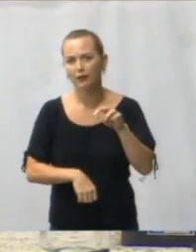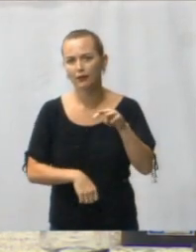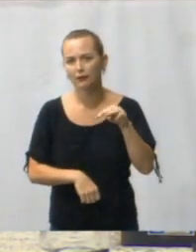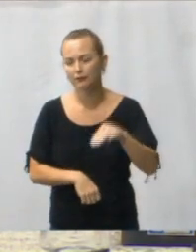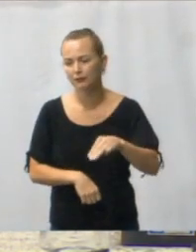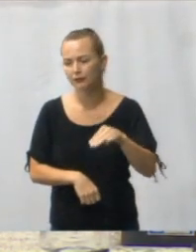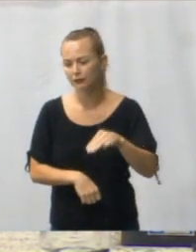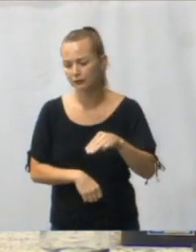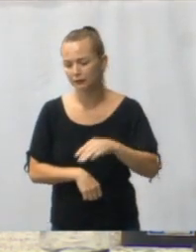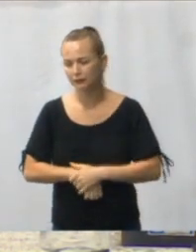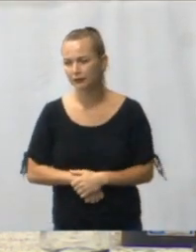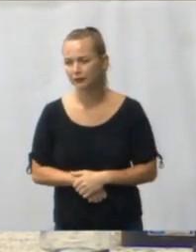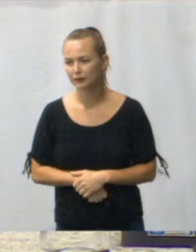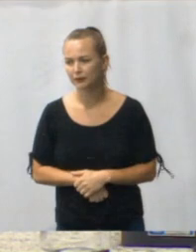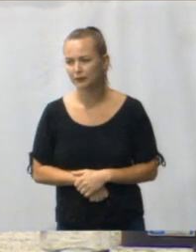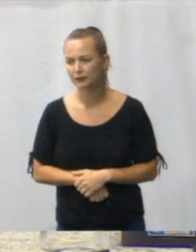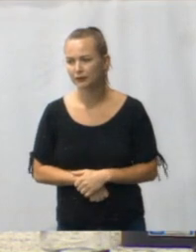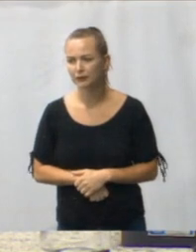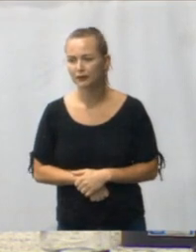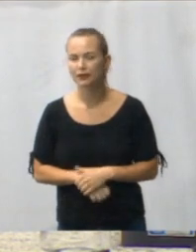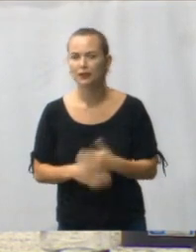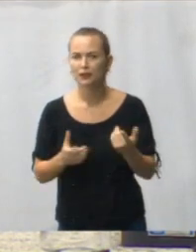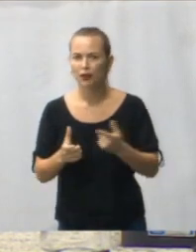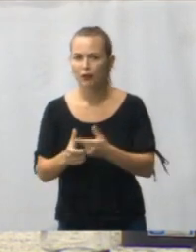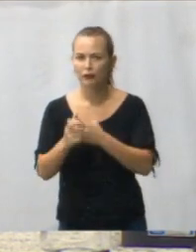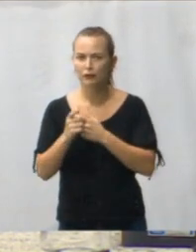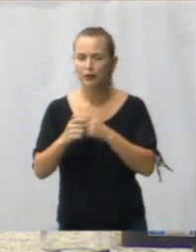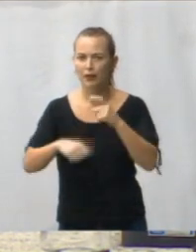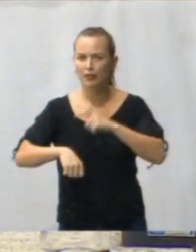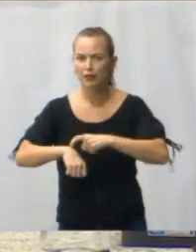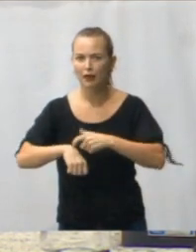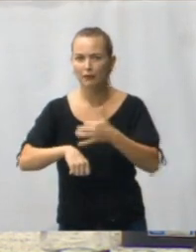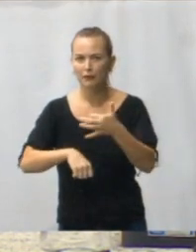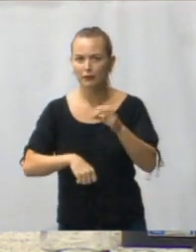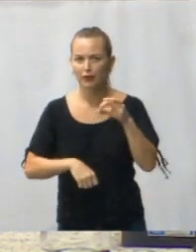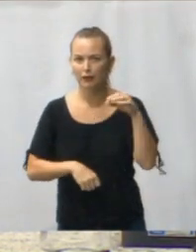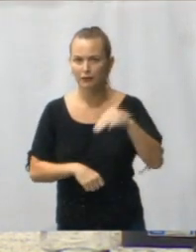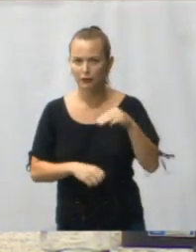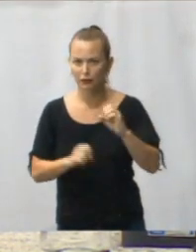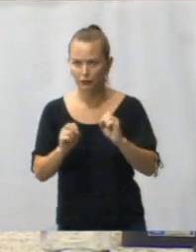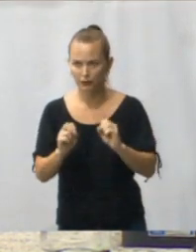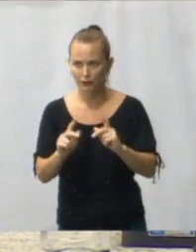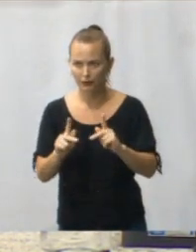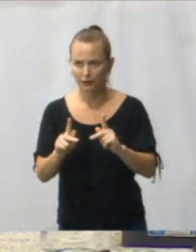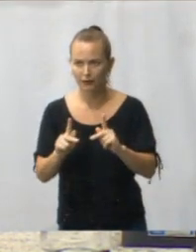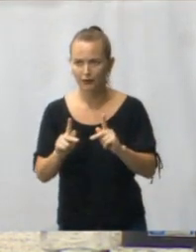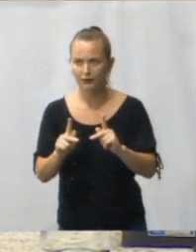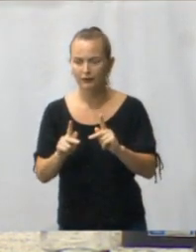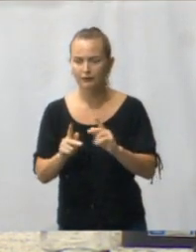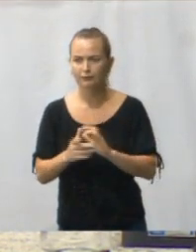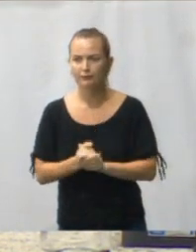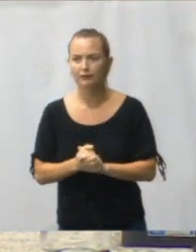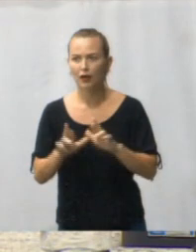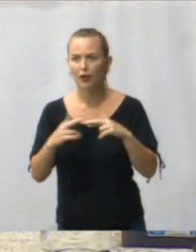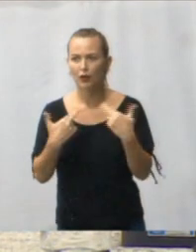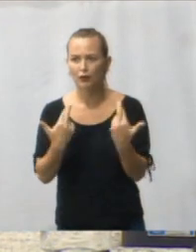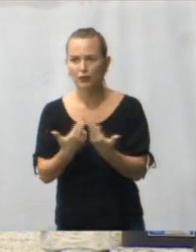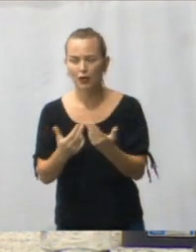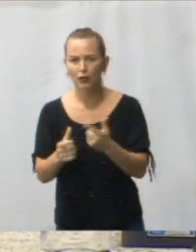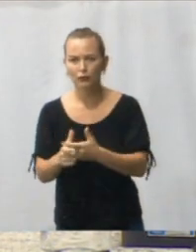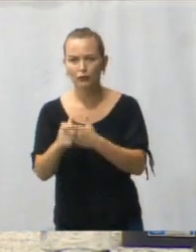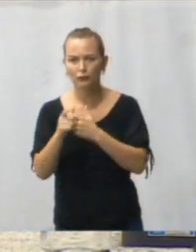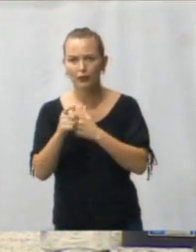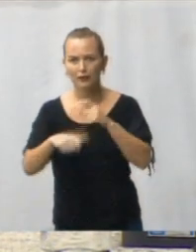Então, eu vou suspender pelo tempo de 10 minutos, ok, vereadores? Sessão extraordinária suspensa pelo tempo de 10